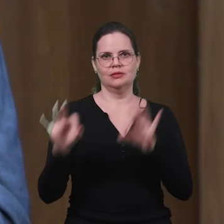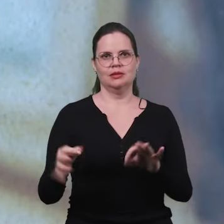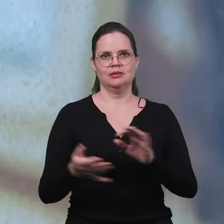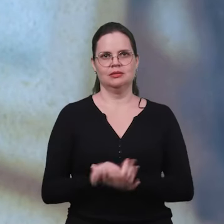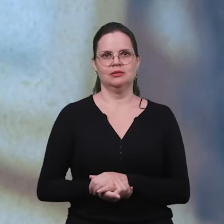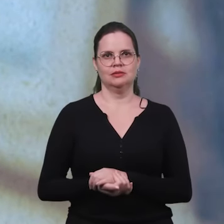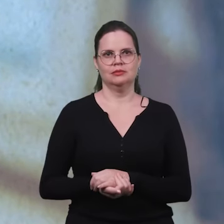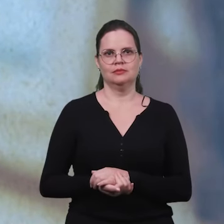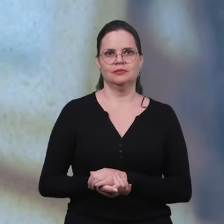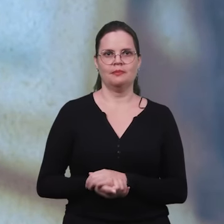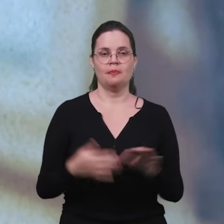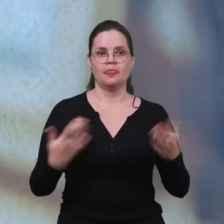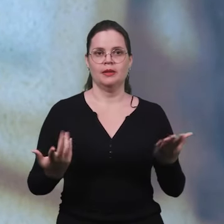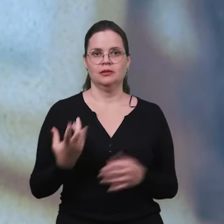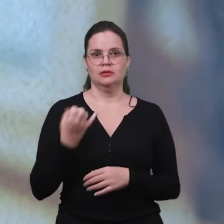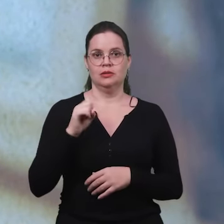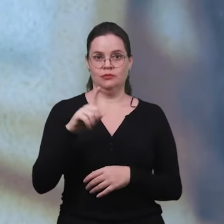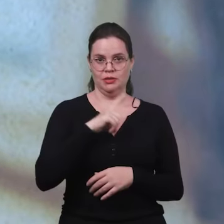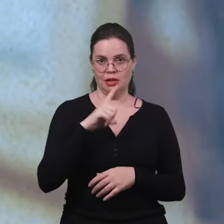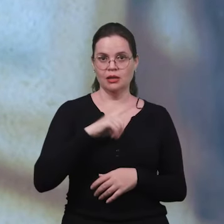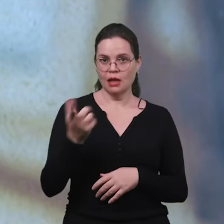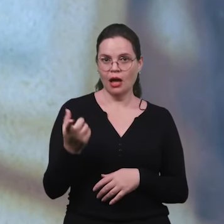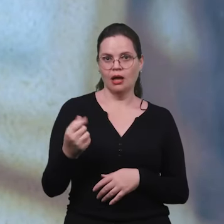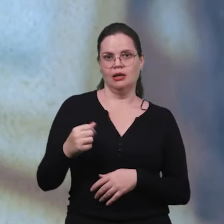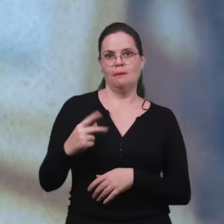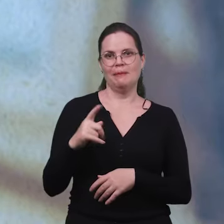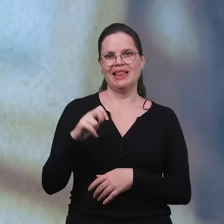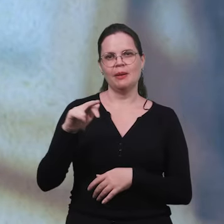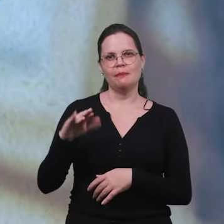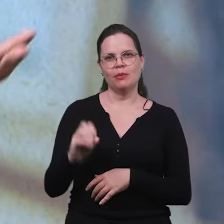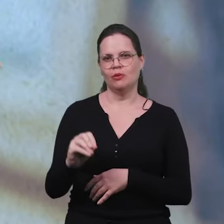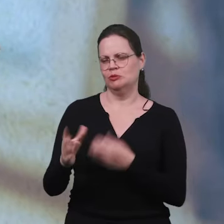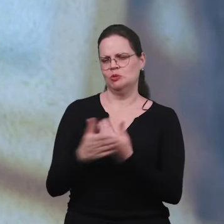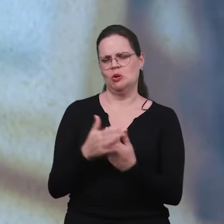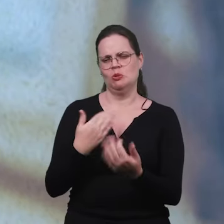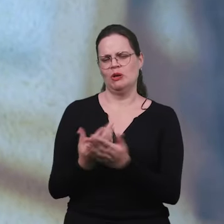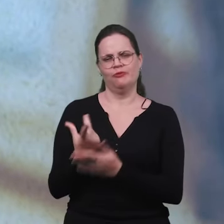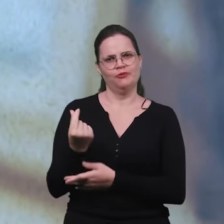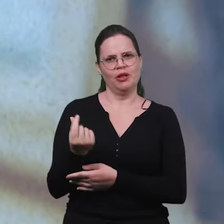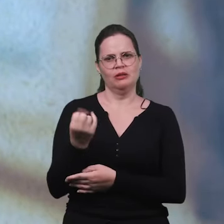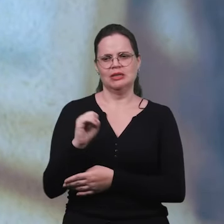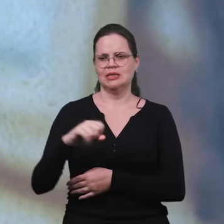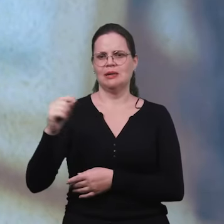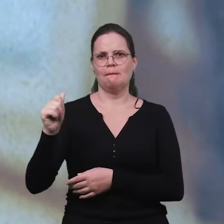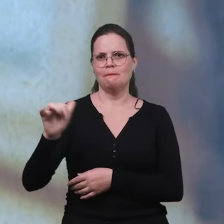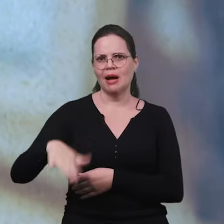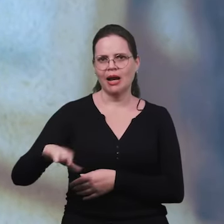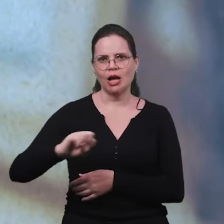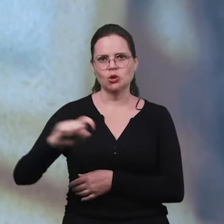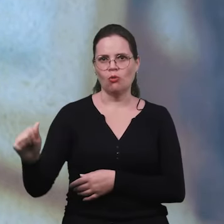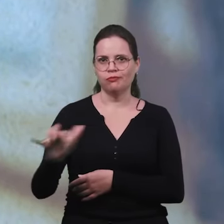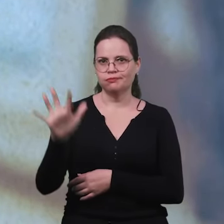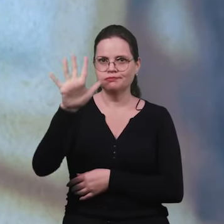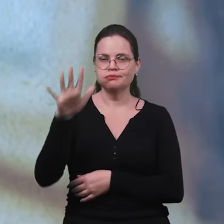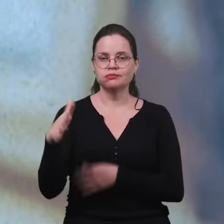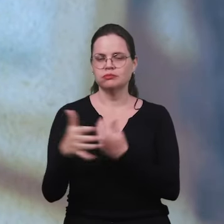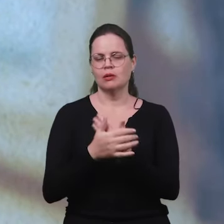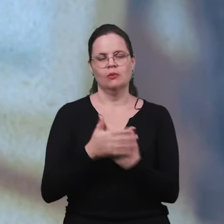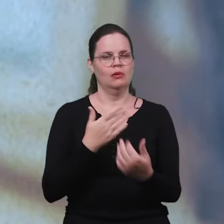casa? Então, se você tem patrimônio, independente do valor do seu patrimônio, seja ele pequeno, seja